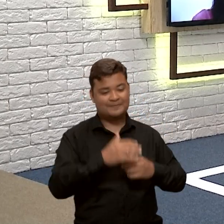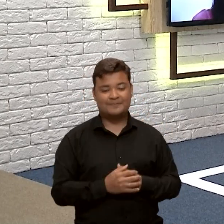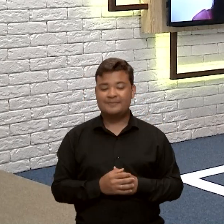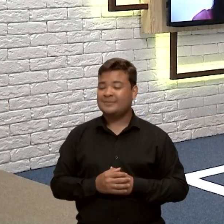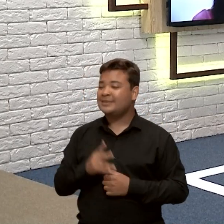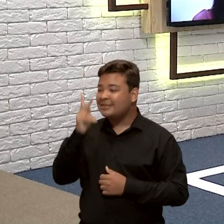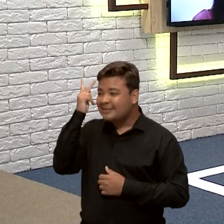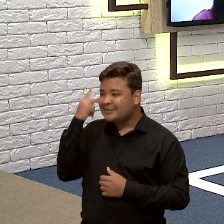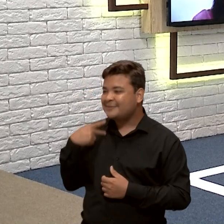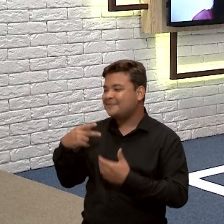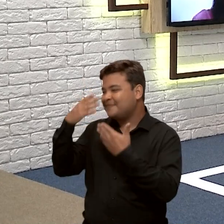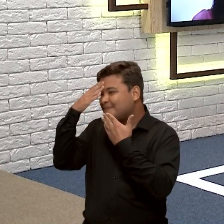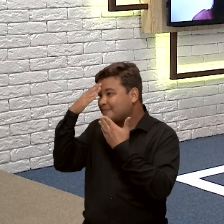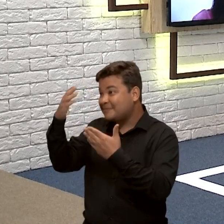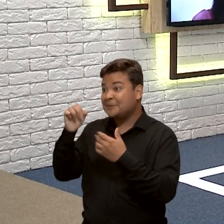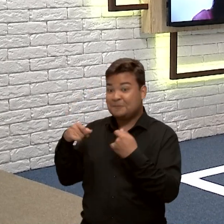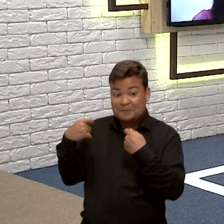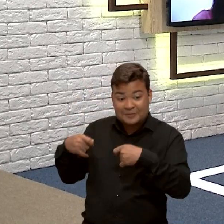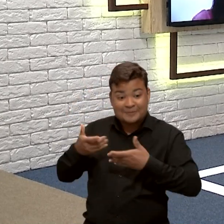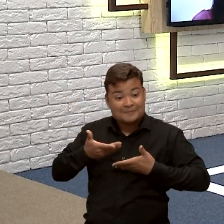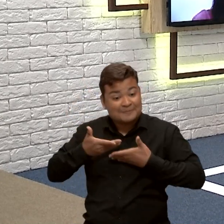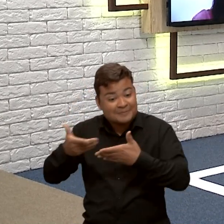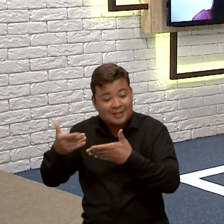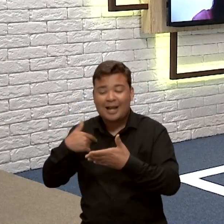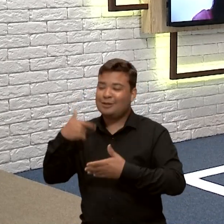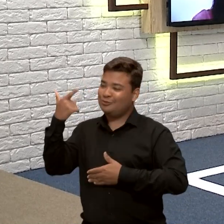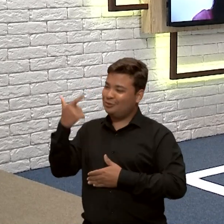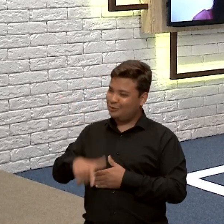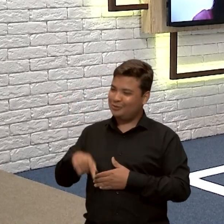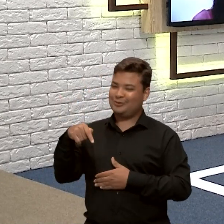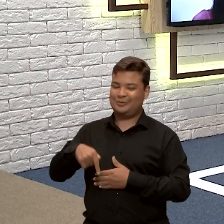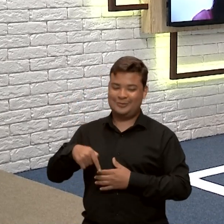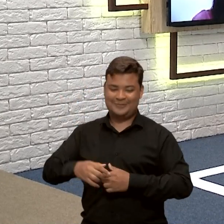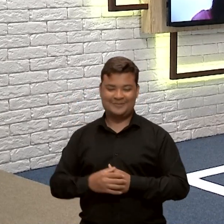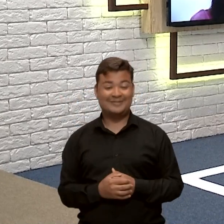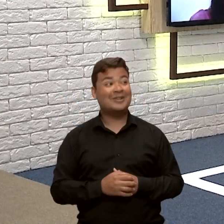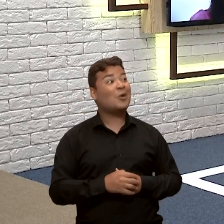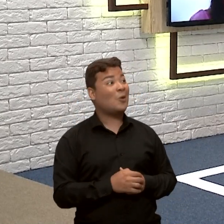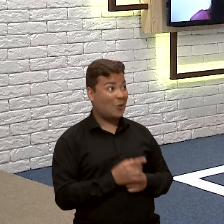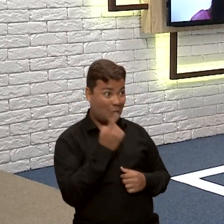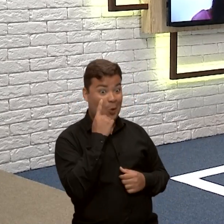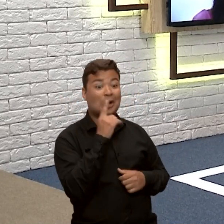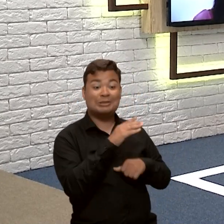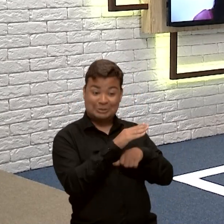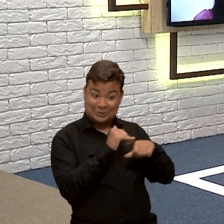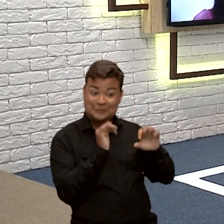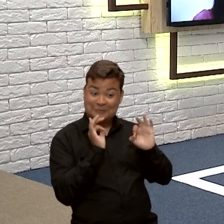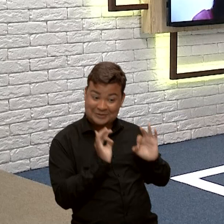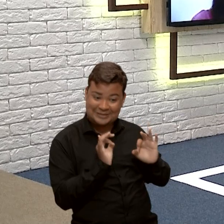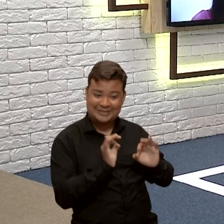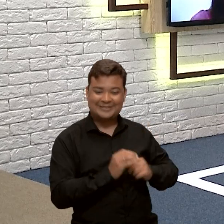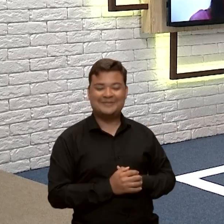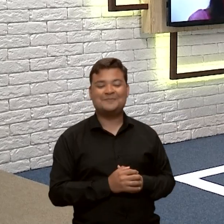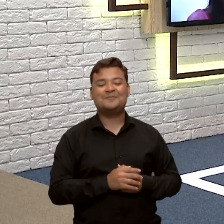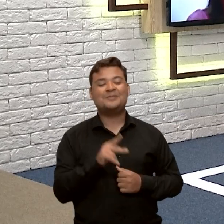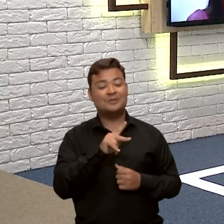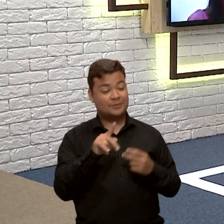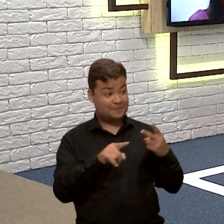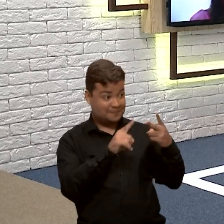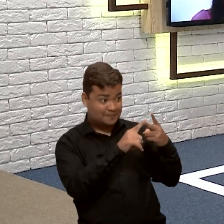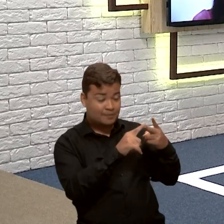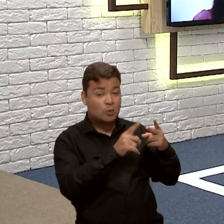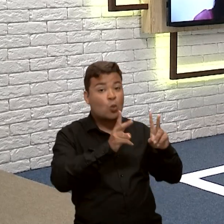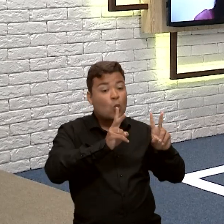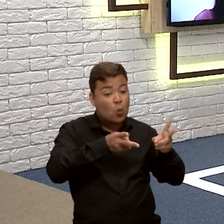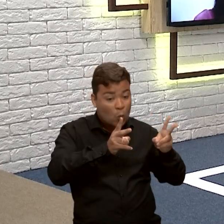Obrigada, Camila. Pode chamar sempre que eu volto. A gente chama, viu? Não vou me despedir da professora Miriam, porque ela continua com